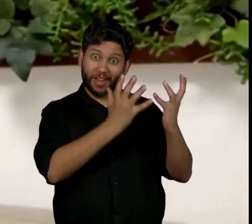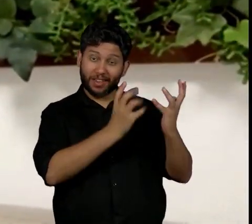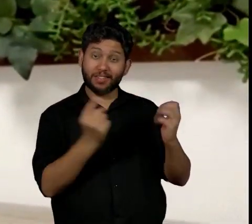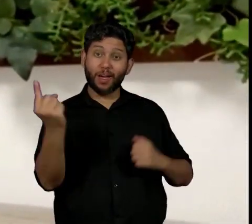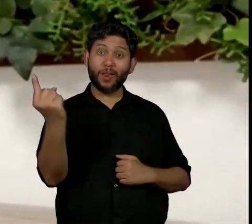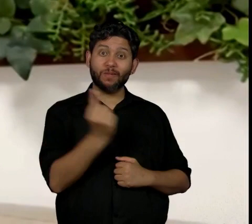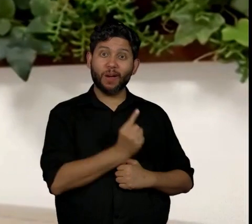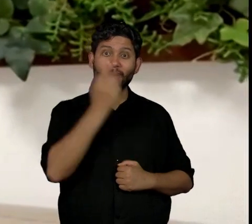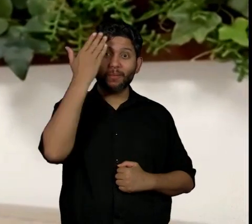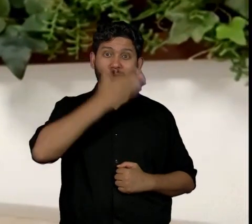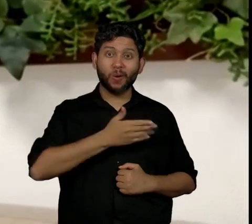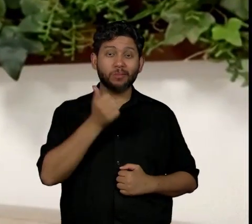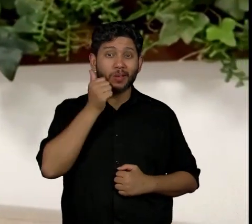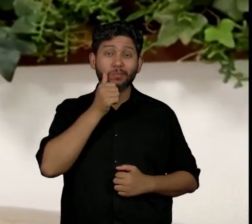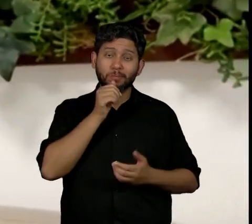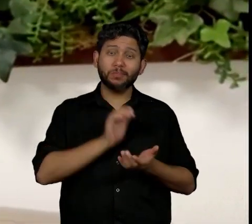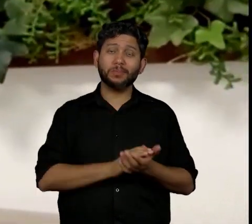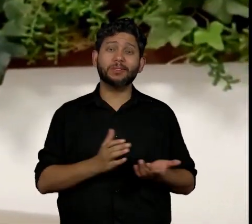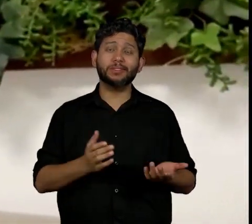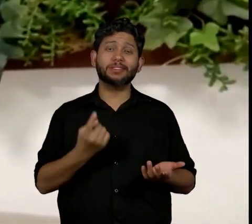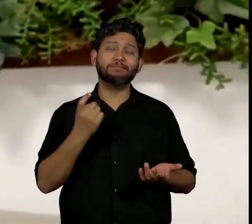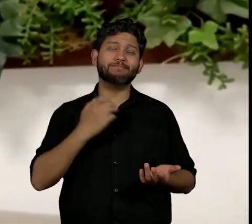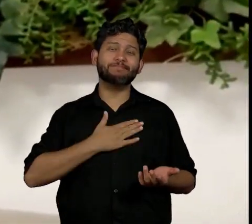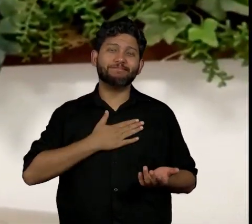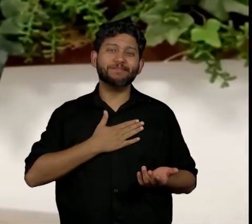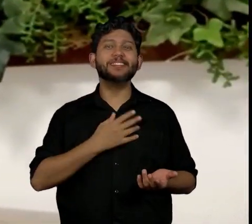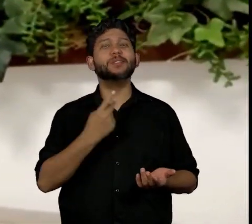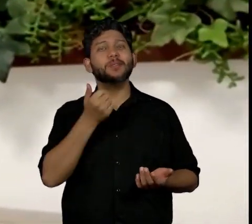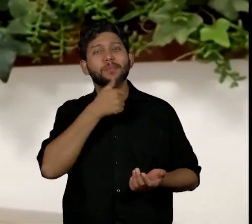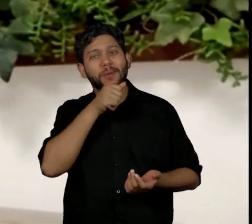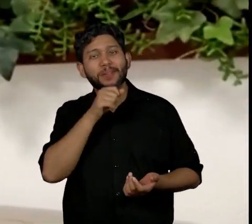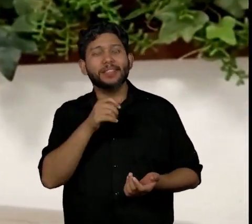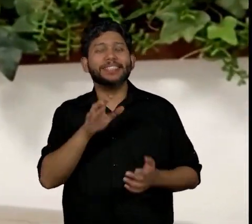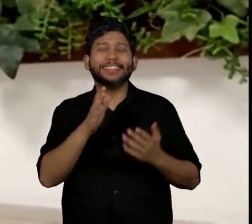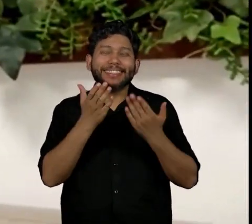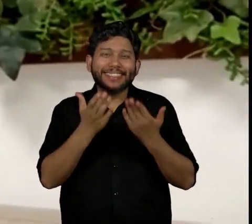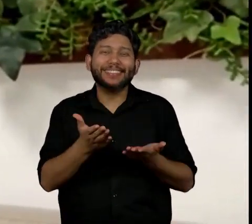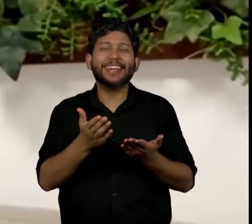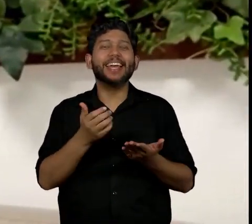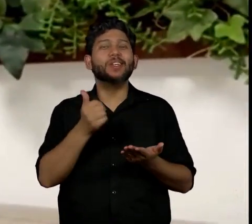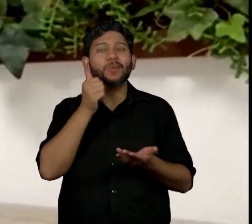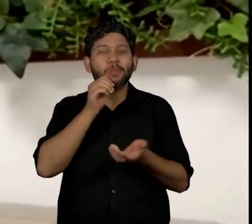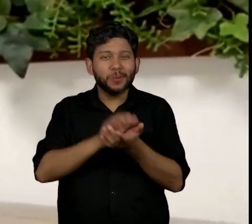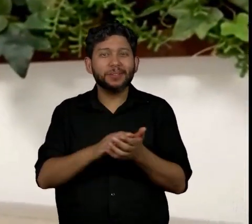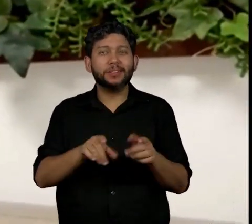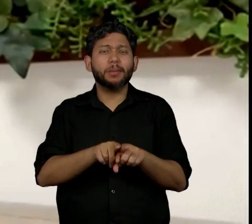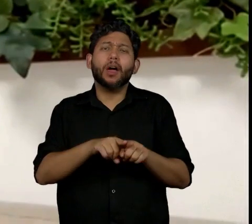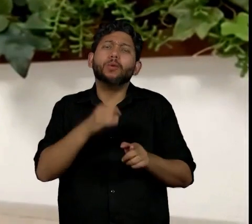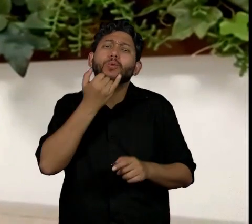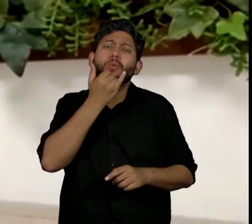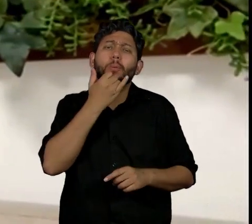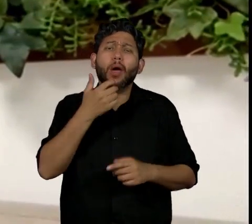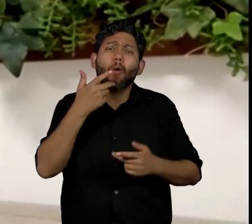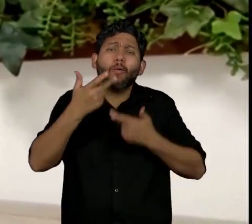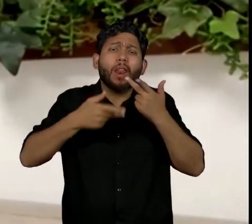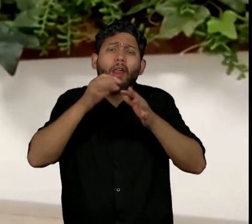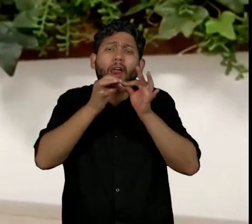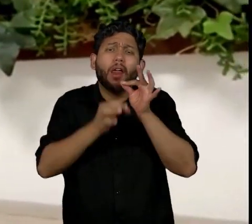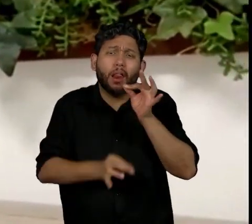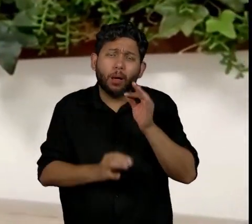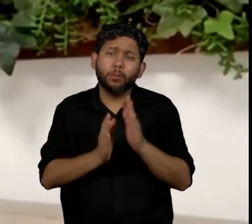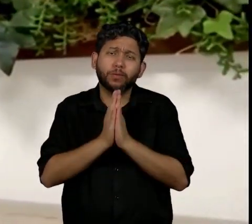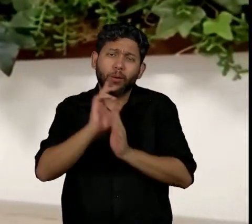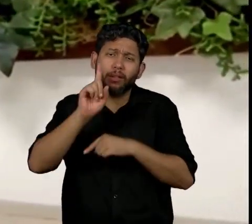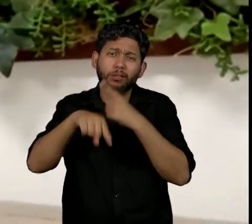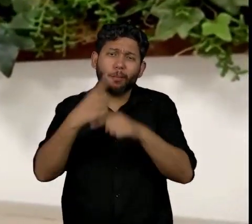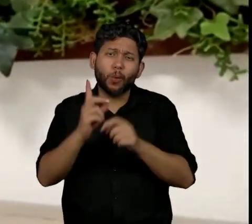Emília, a mulher dele. Enfim, Paulo, eu vou ficar falando demais, eles vão ter que cortar e editar isso. Mas o importante é dizer